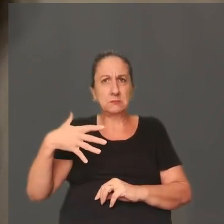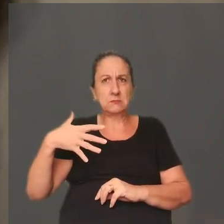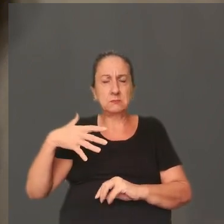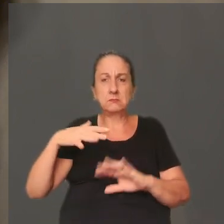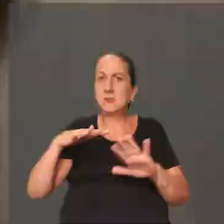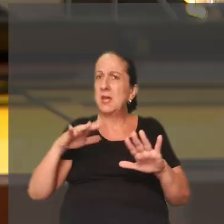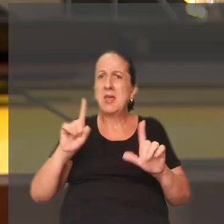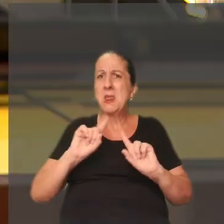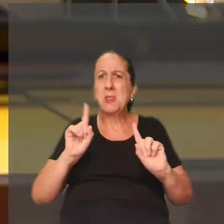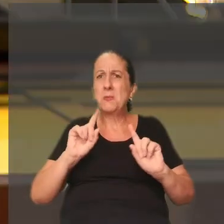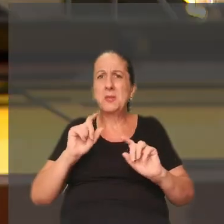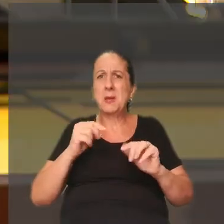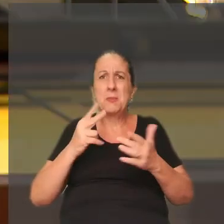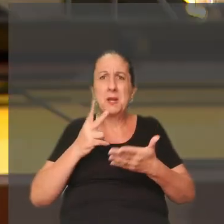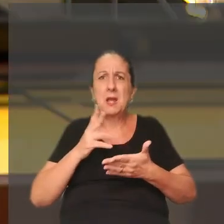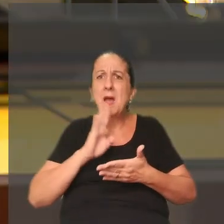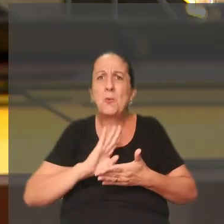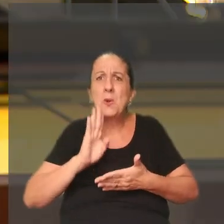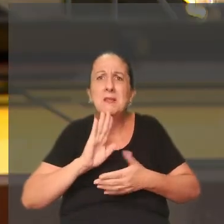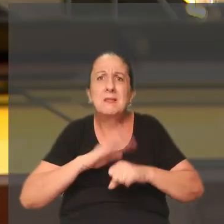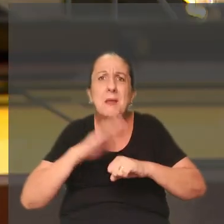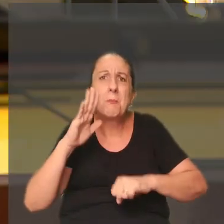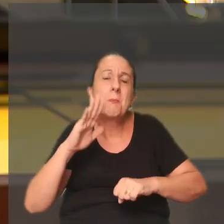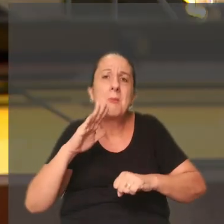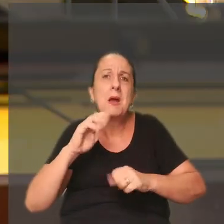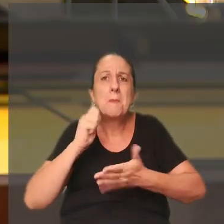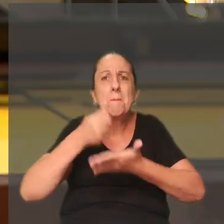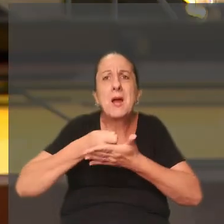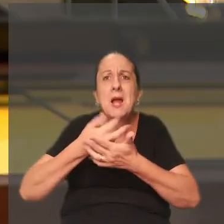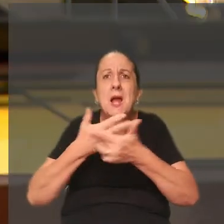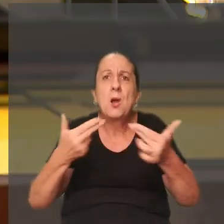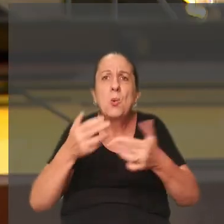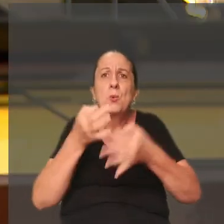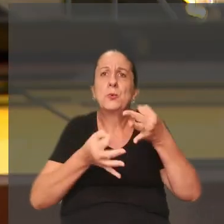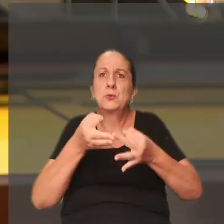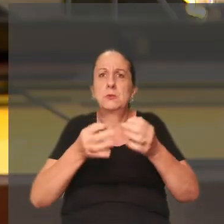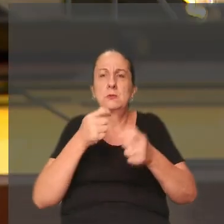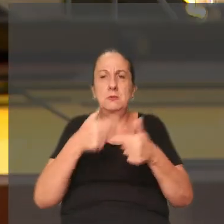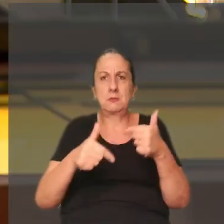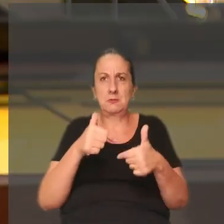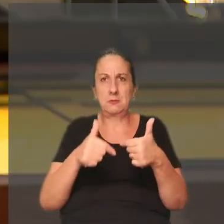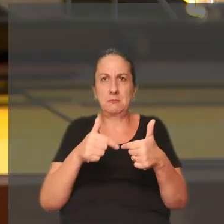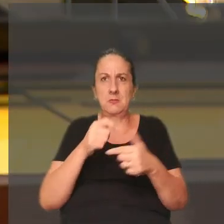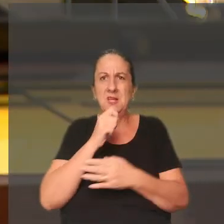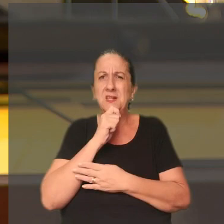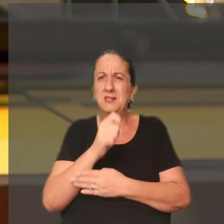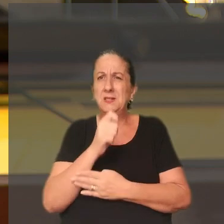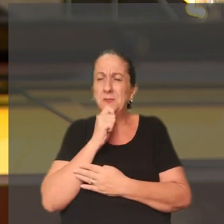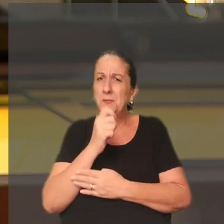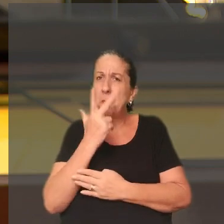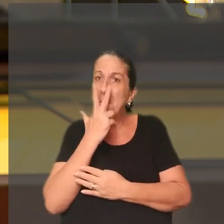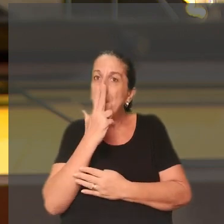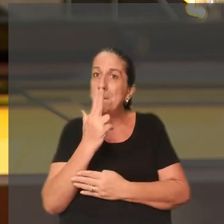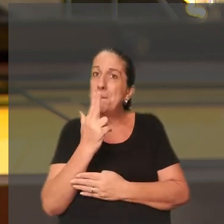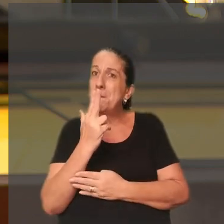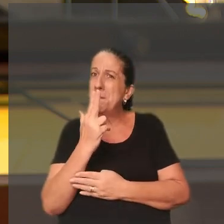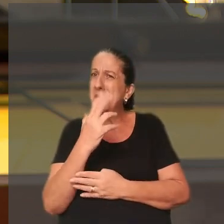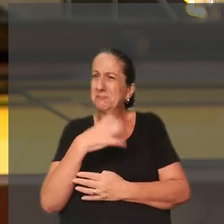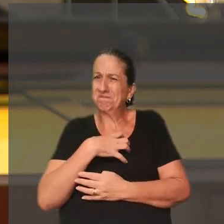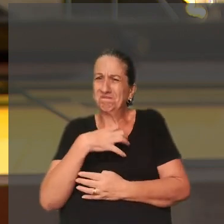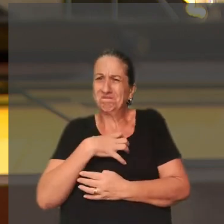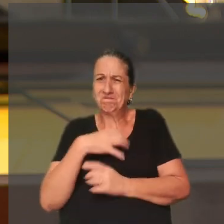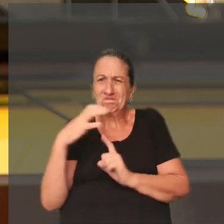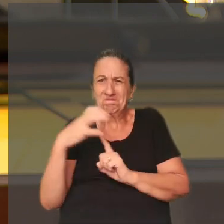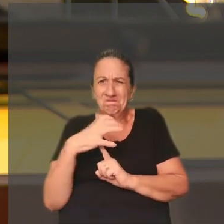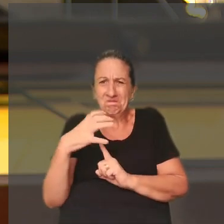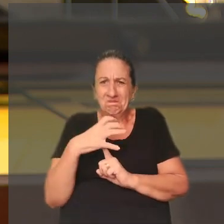cara. Então, não dá para sustentar mais a Justiça do Trabalho. E foi uma entrevista que me